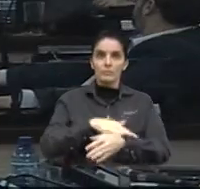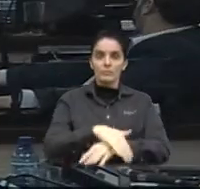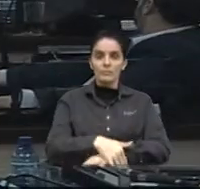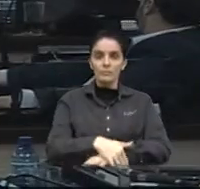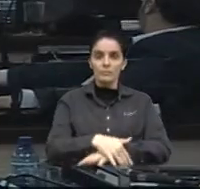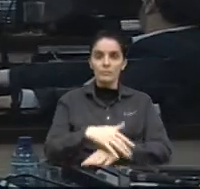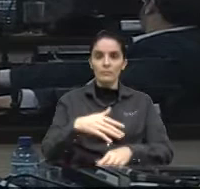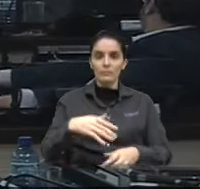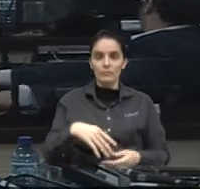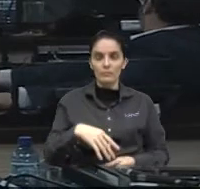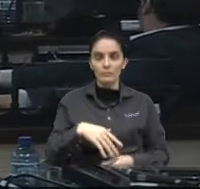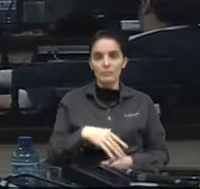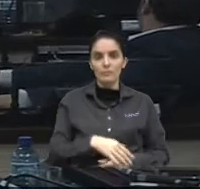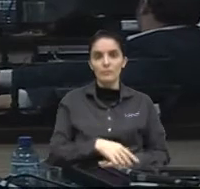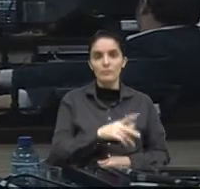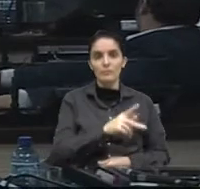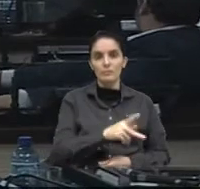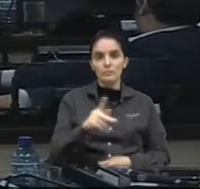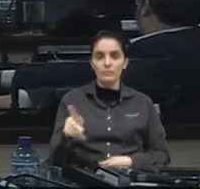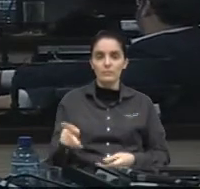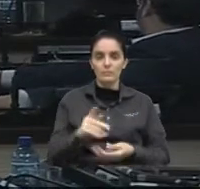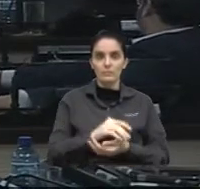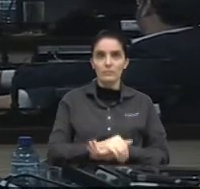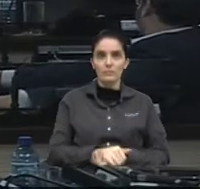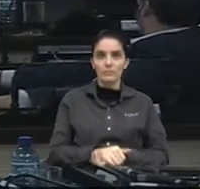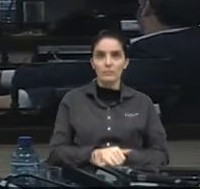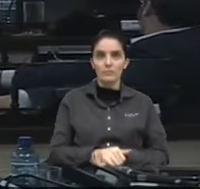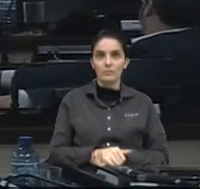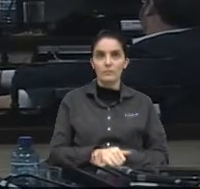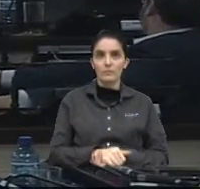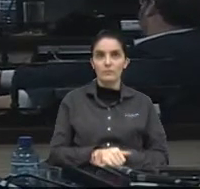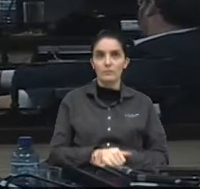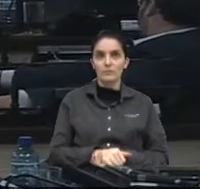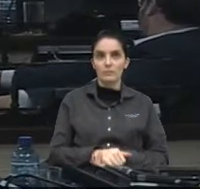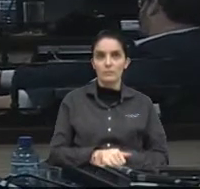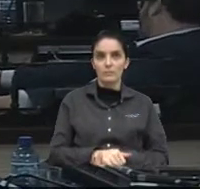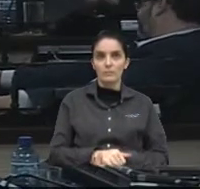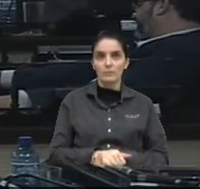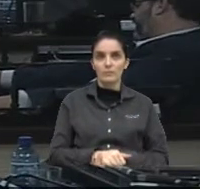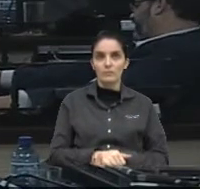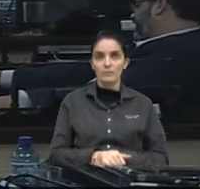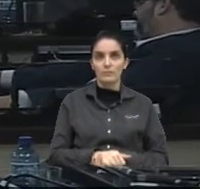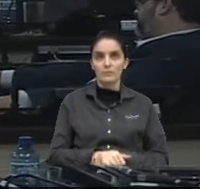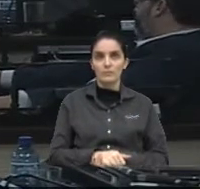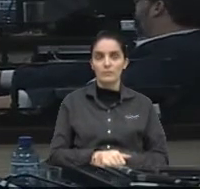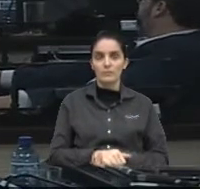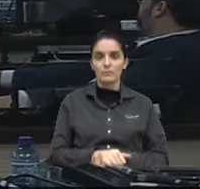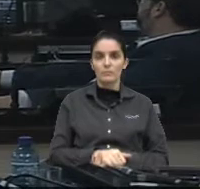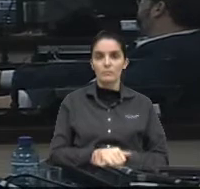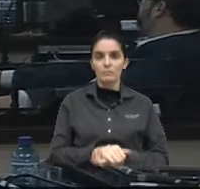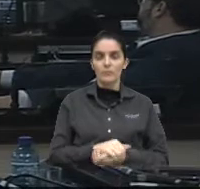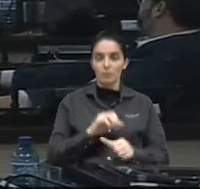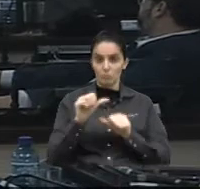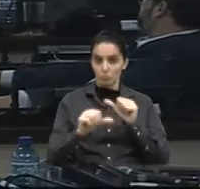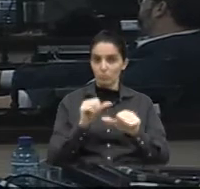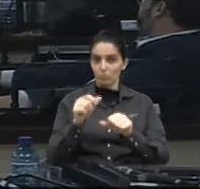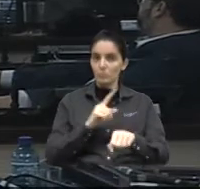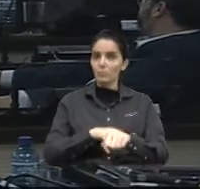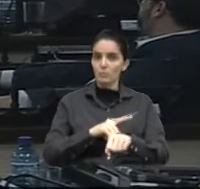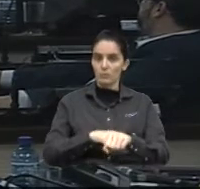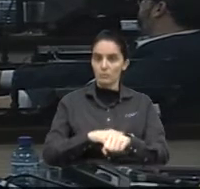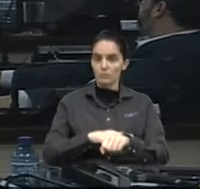república ainda presente na verdade também é o quê em que essa mudança fará com que tenhamos mais